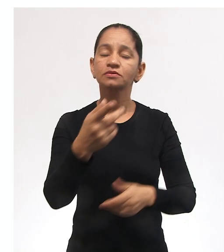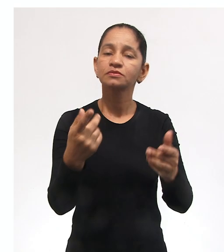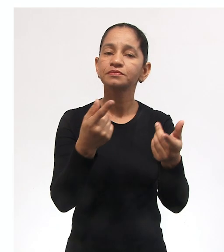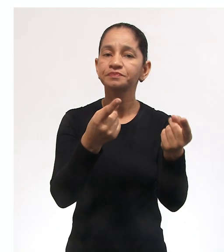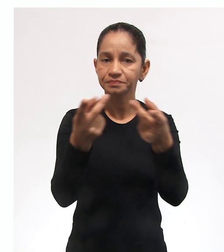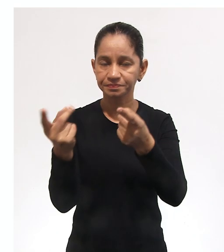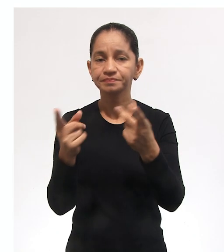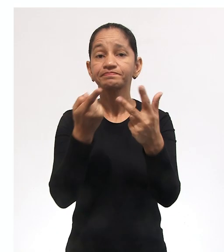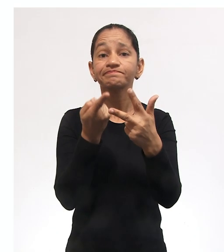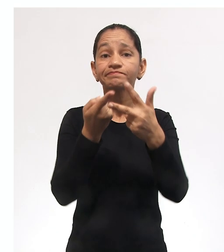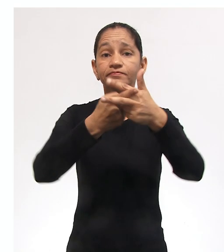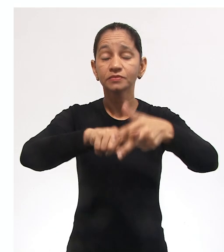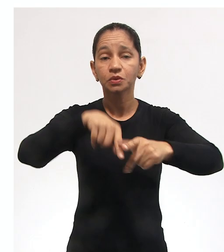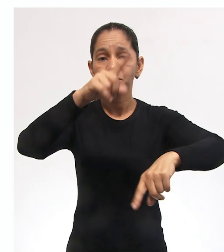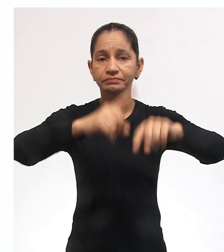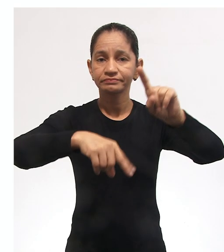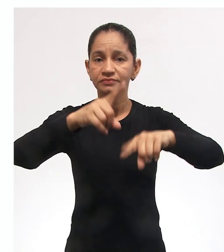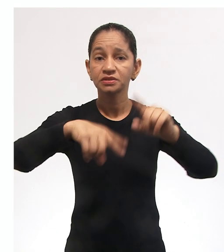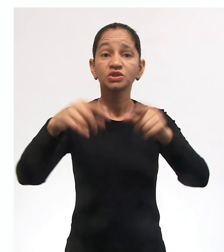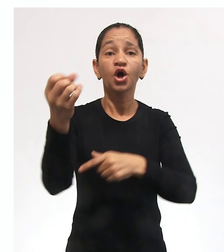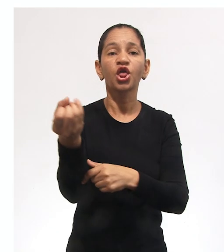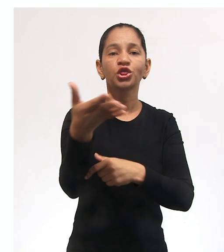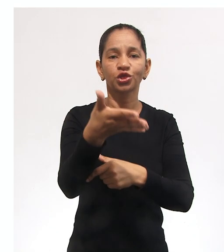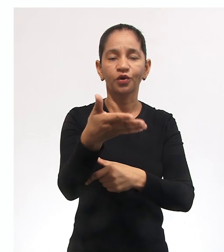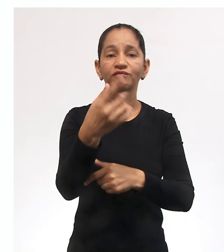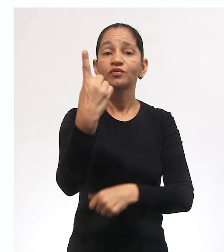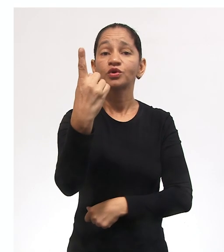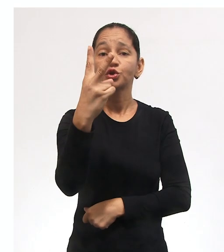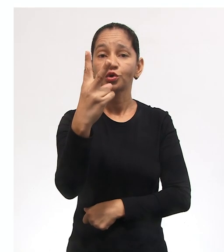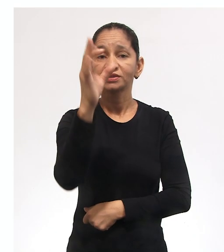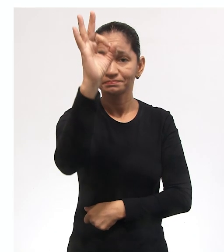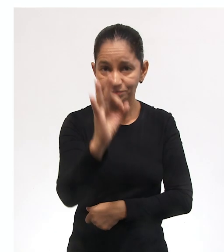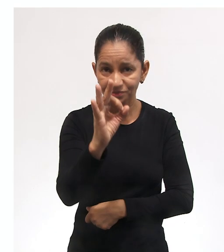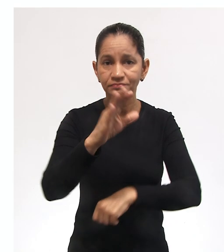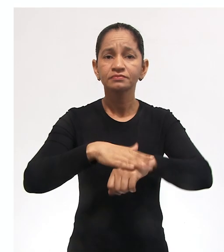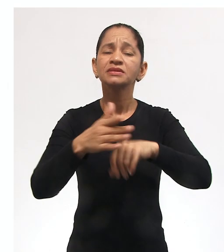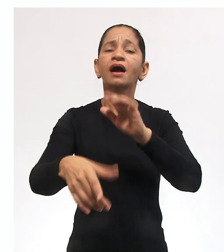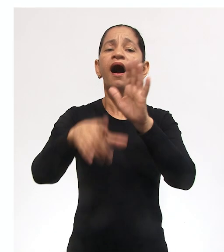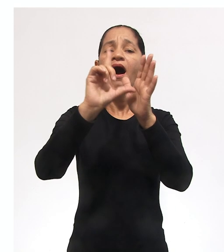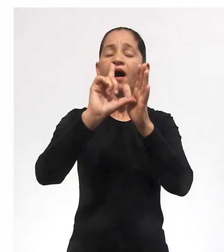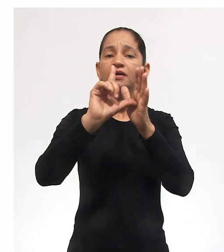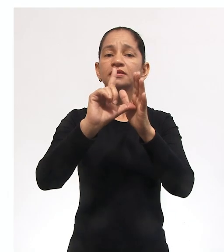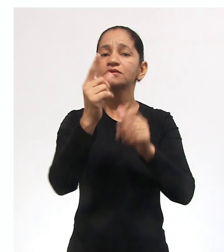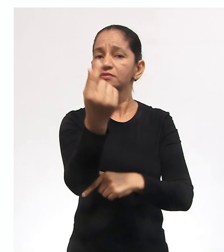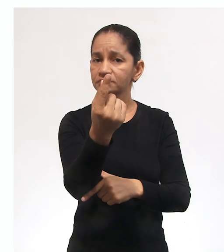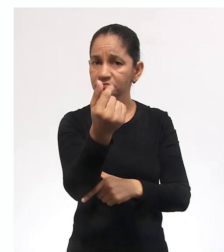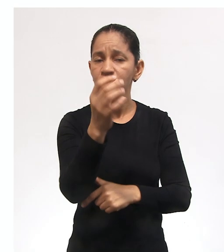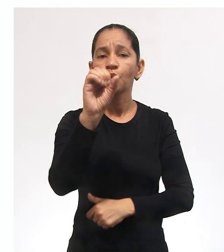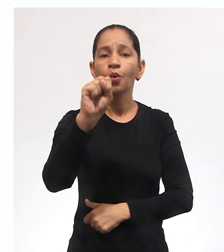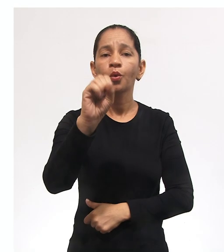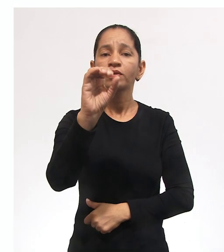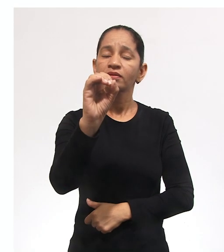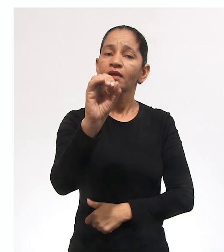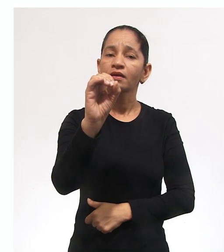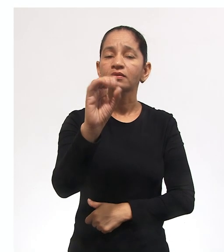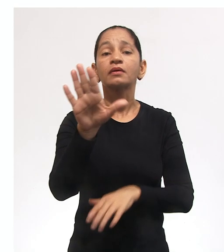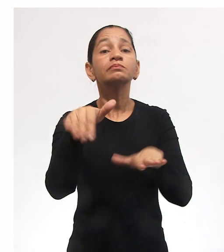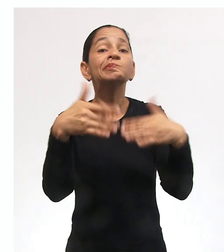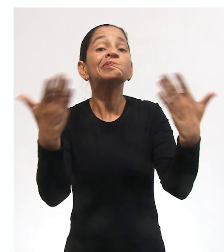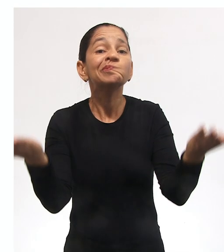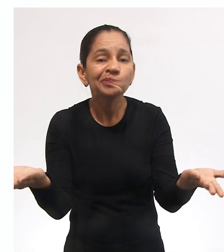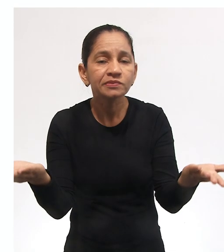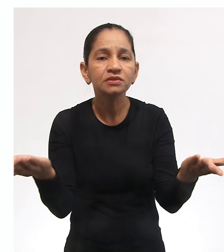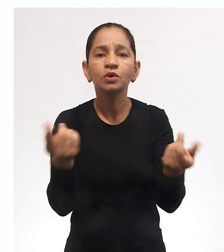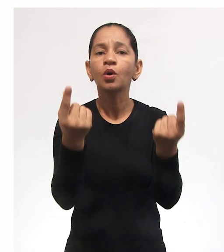fornecedor reajustou o preço de um produto em 12%. O preço anterior era 80%. Qual será